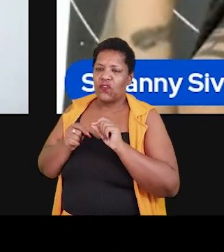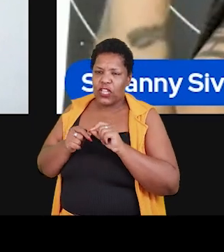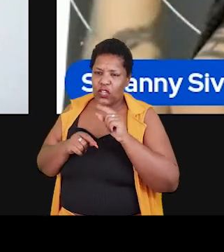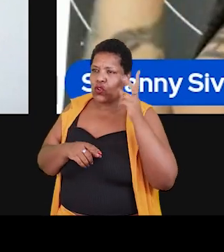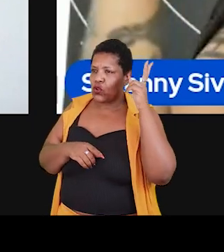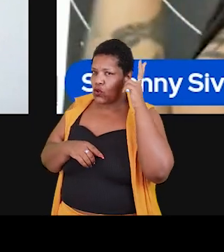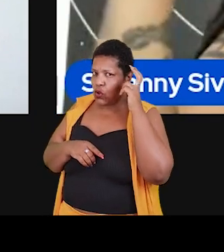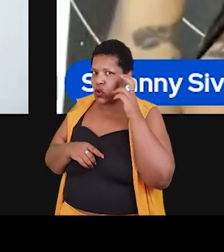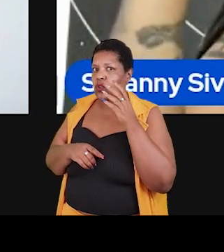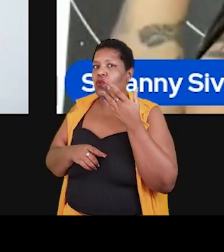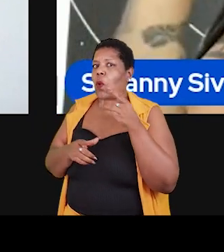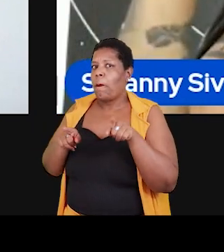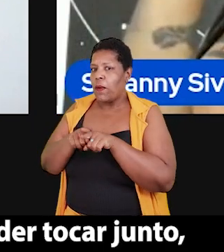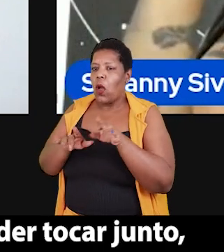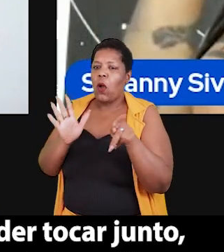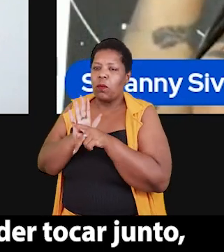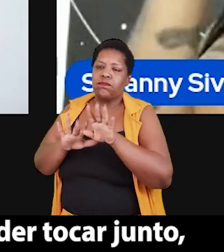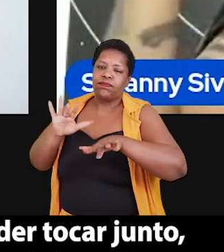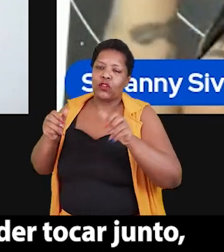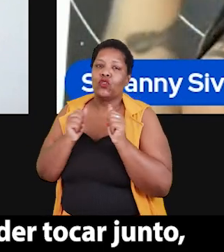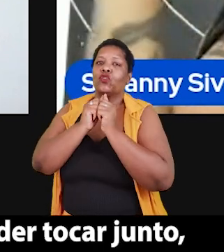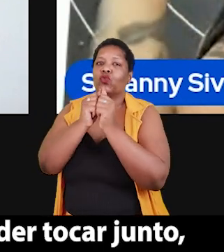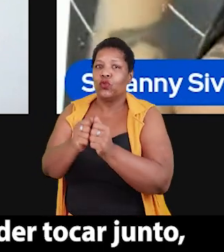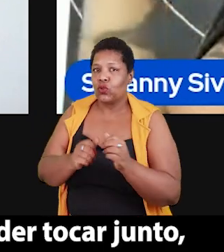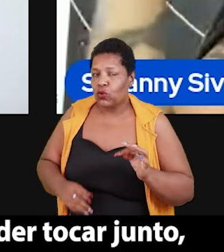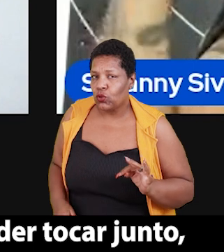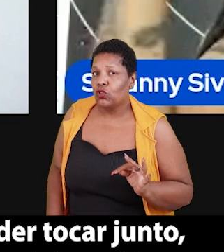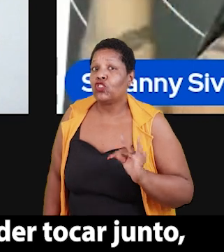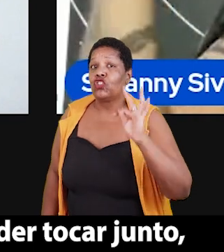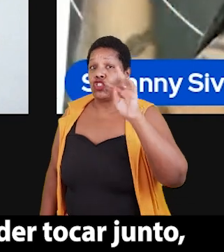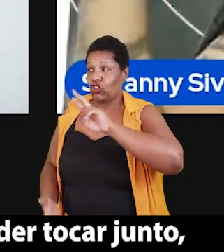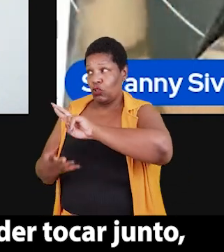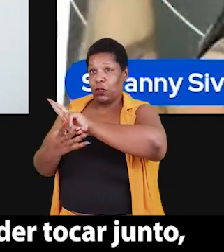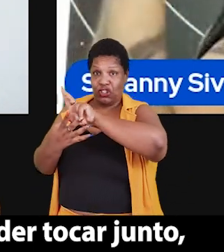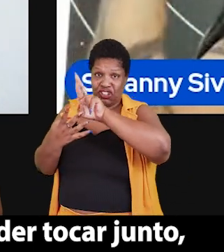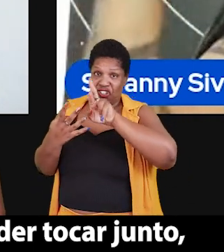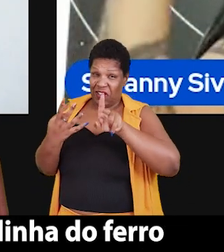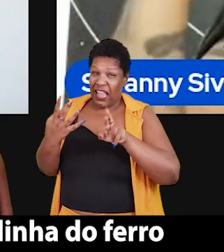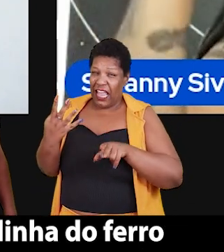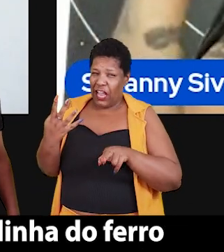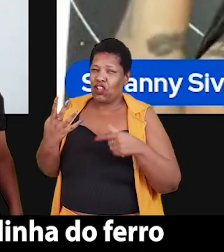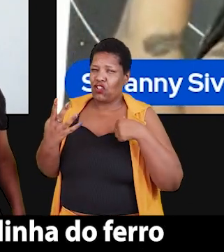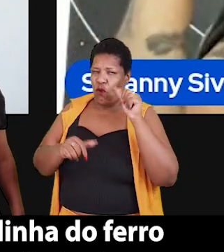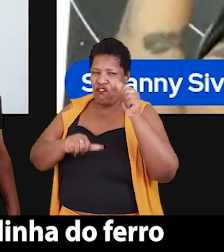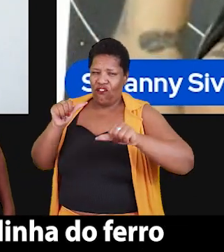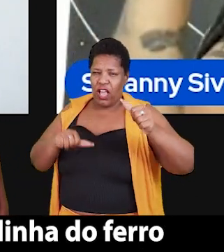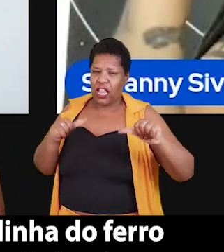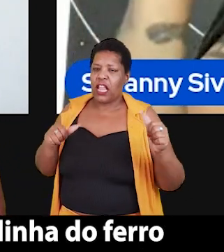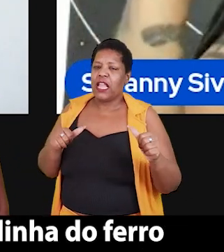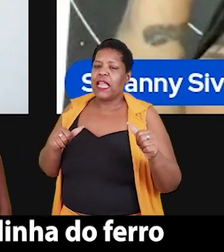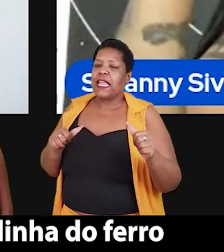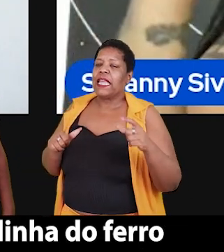criei alguns sons percussivos também para poder tocar junto, para ter um timbre diferente dessa linha do